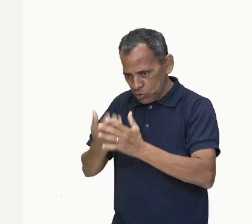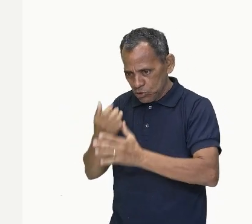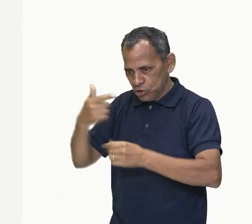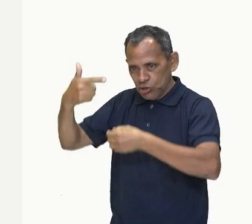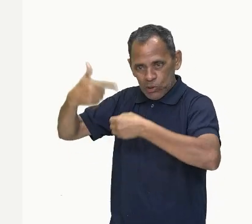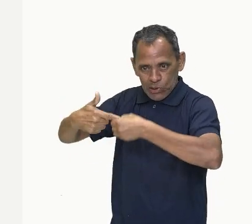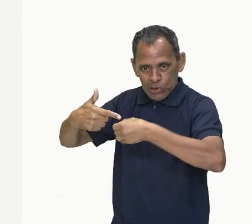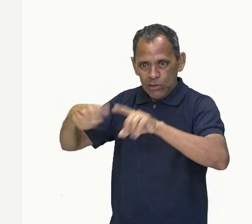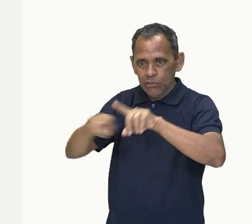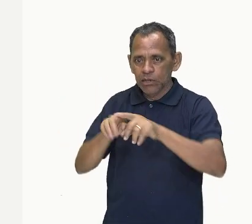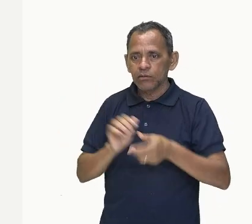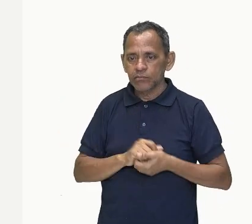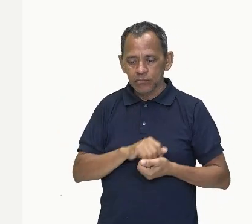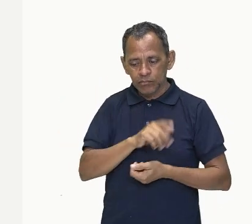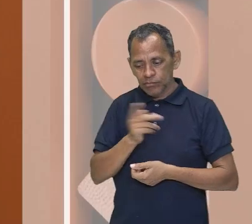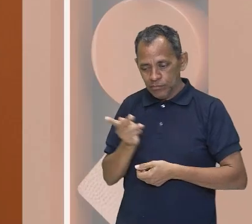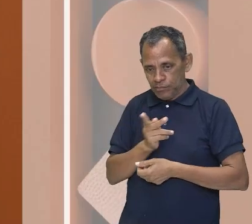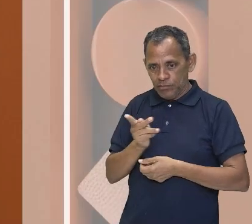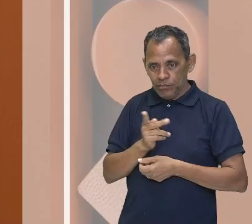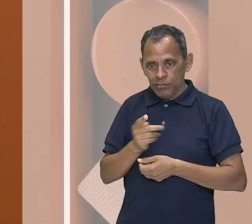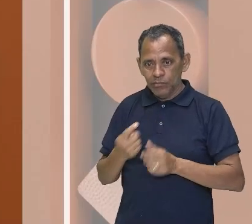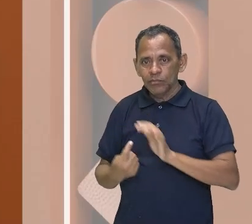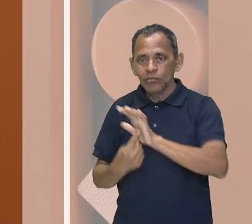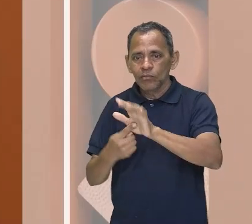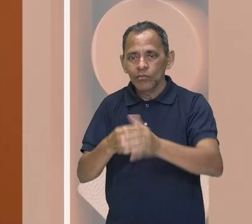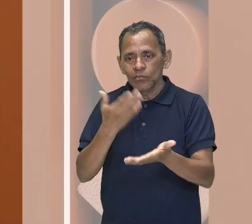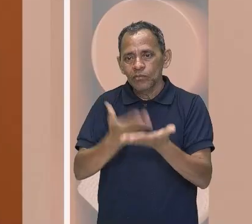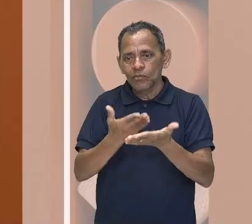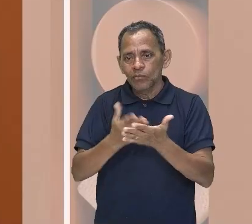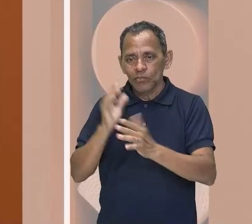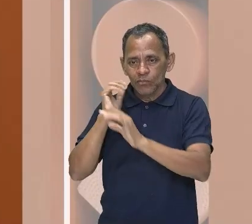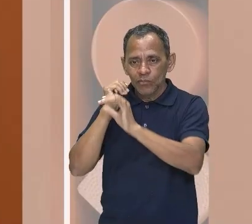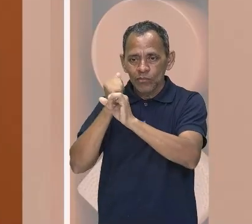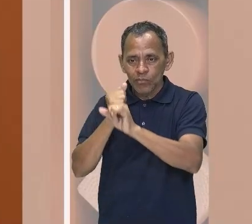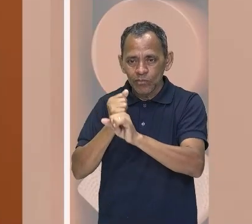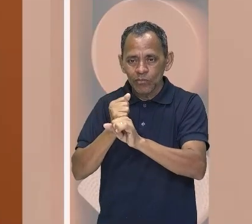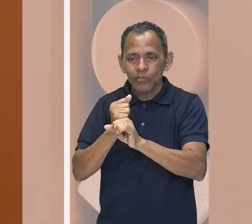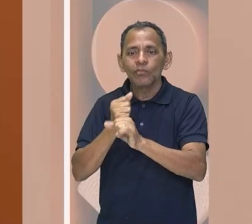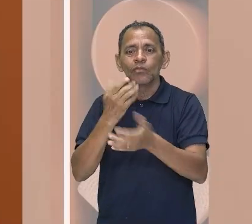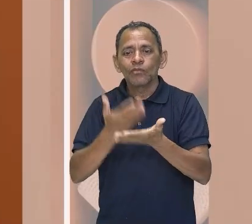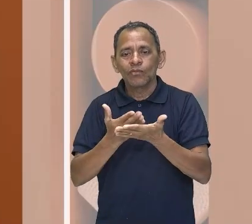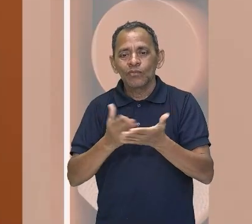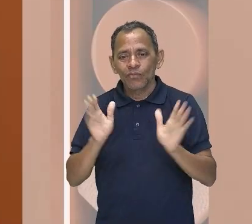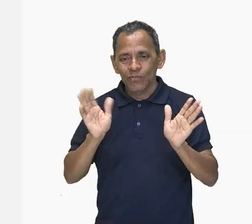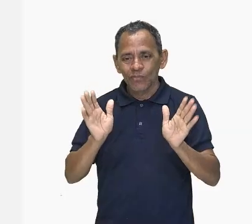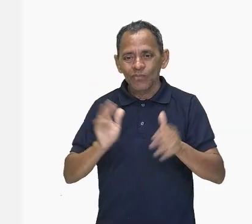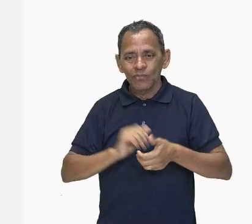Bem, esses foram os destaques da nossa aula de revisão e a gente vai ficando por aqui.